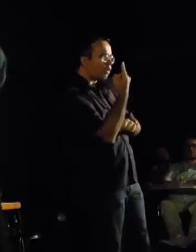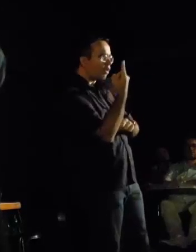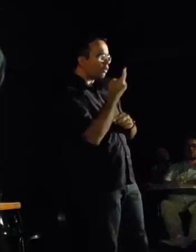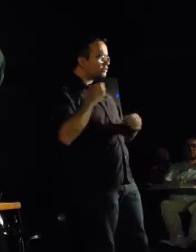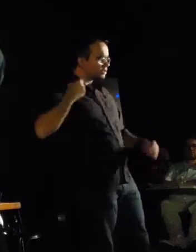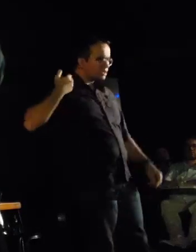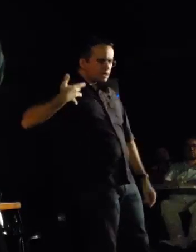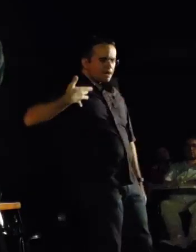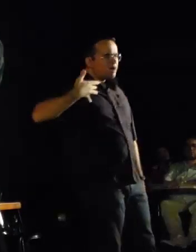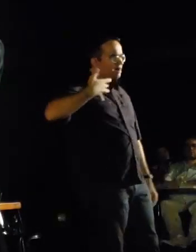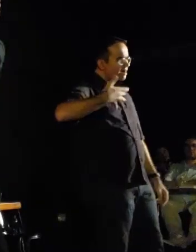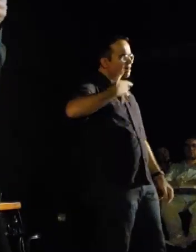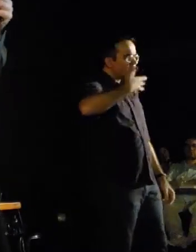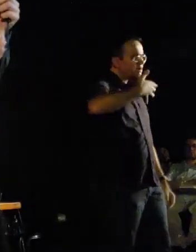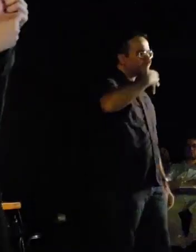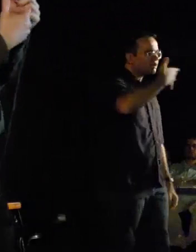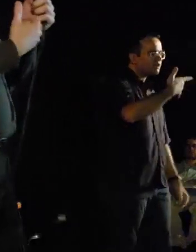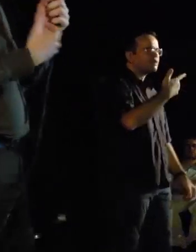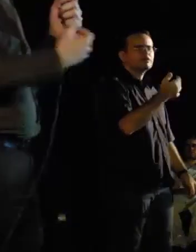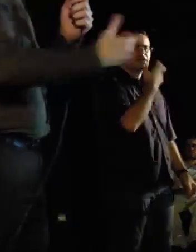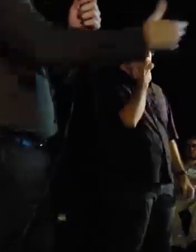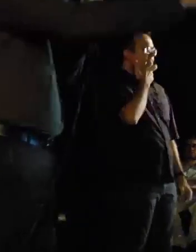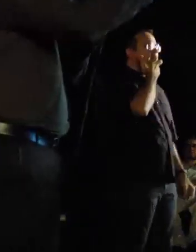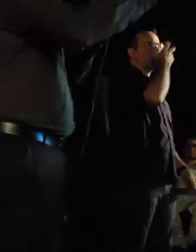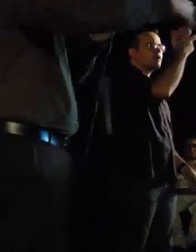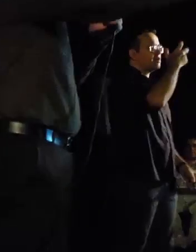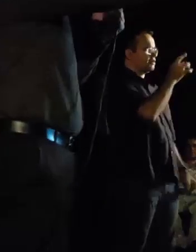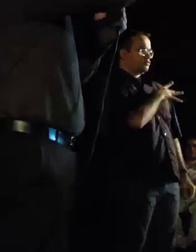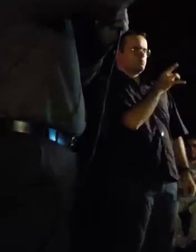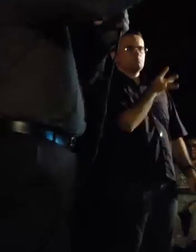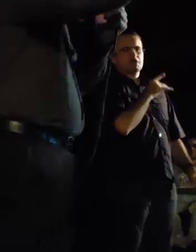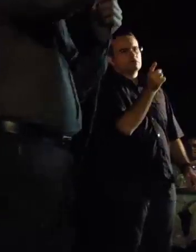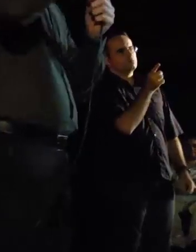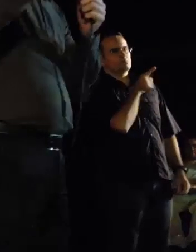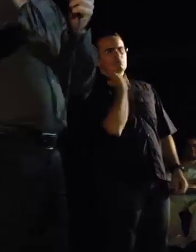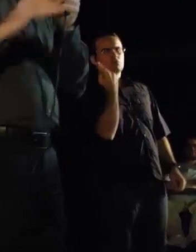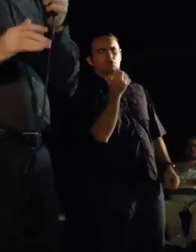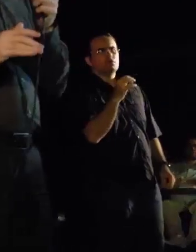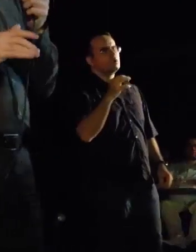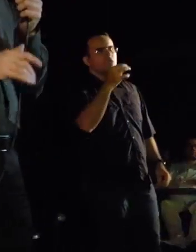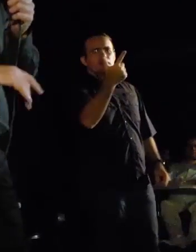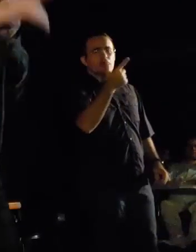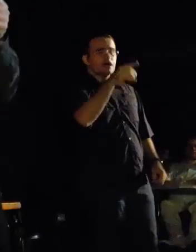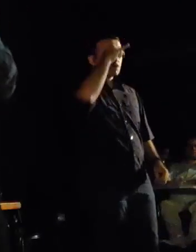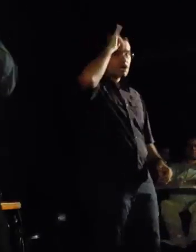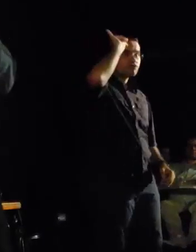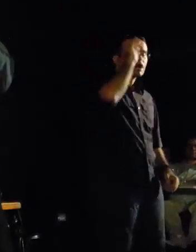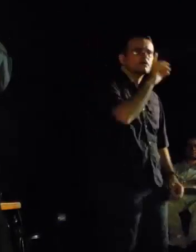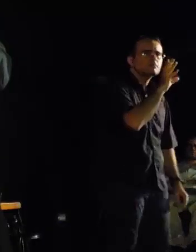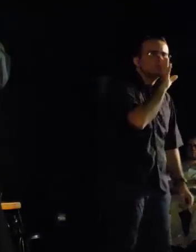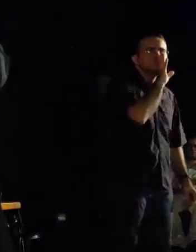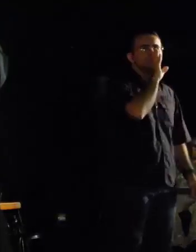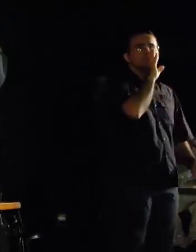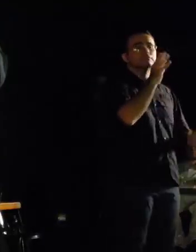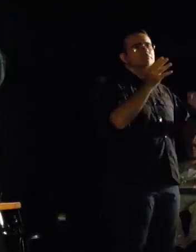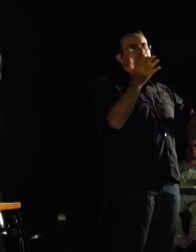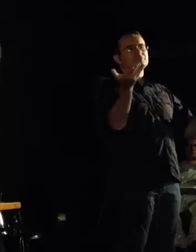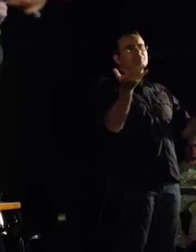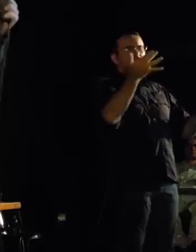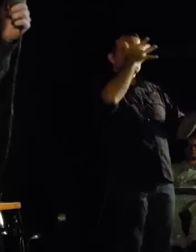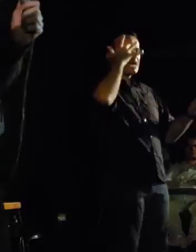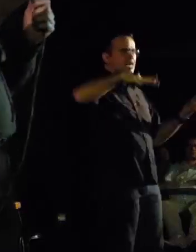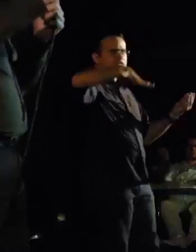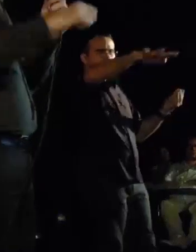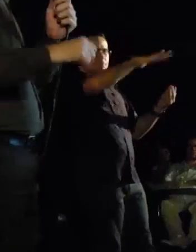boi. Então as populações elas não vão ao matadouro normalmente, elas se revoltam,